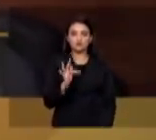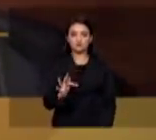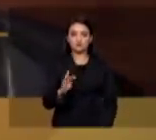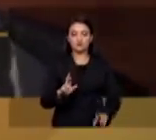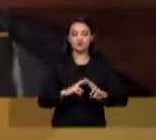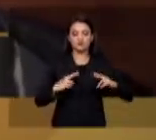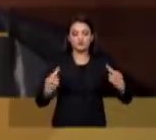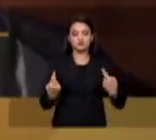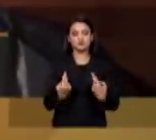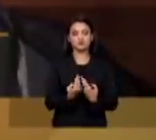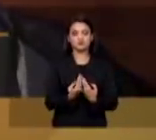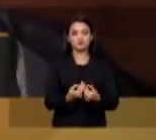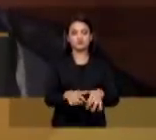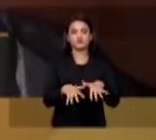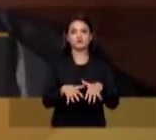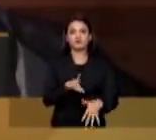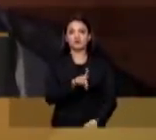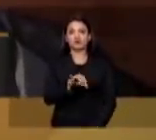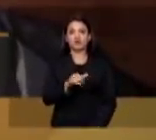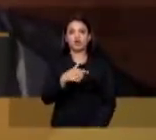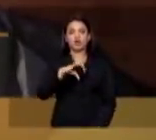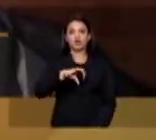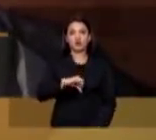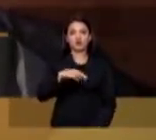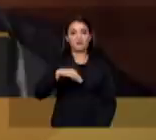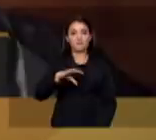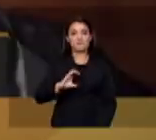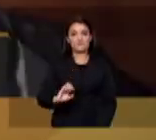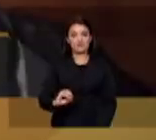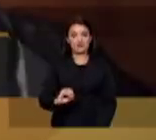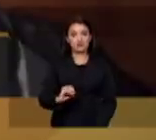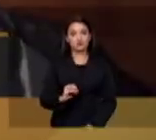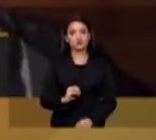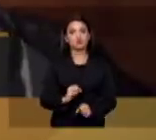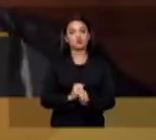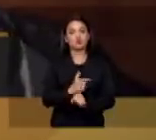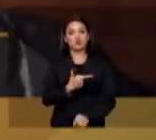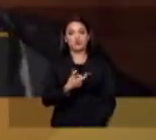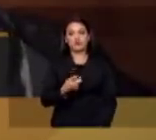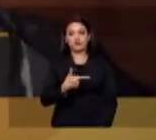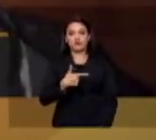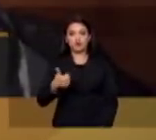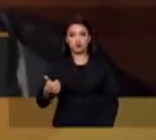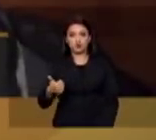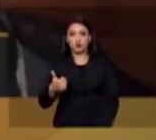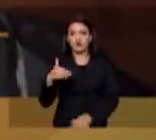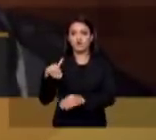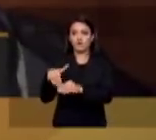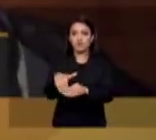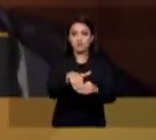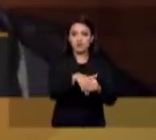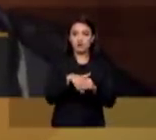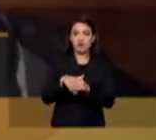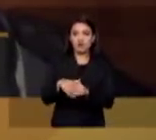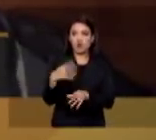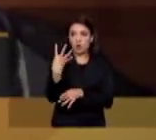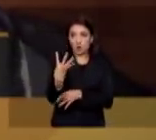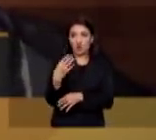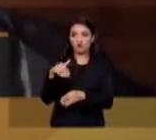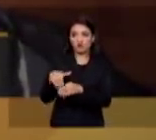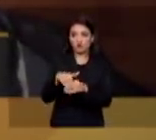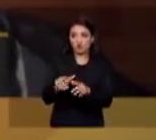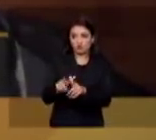sessão realizada no dia 9 de março, também do corrente ano, por maioria de votos, foram